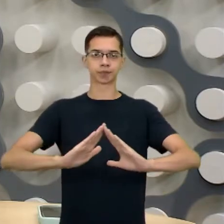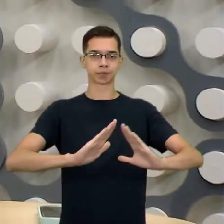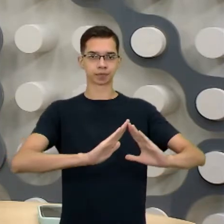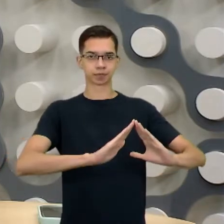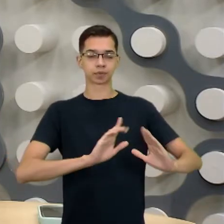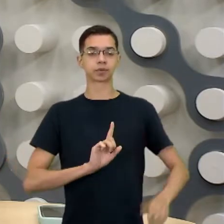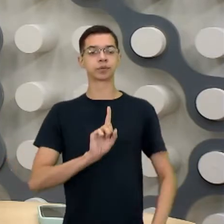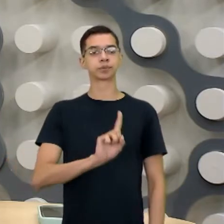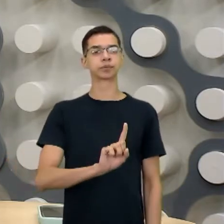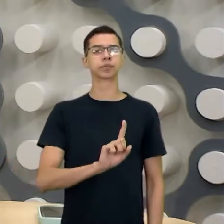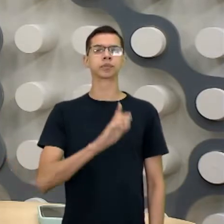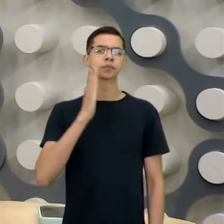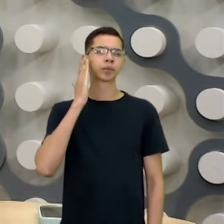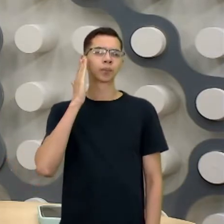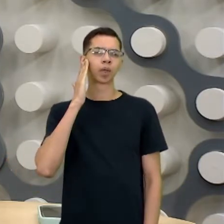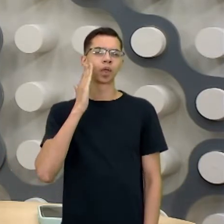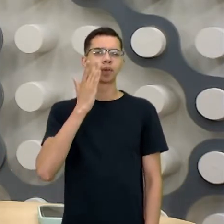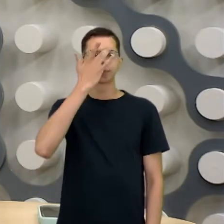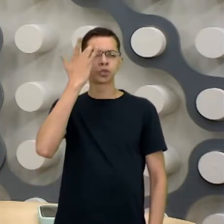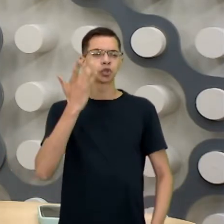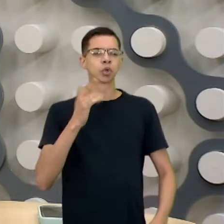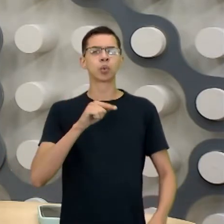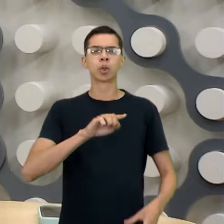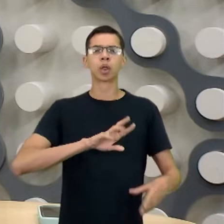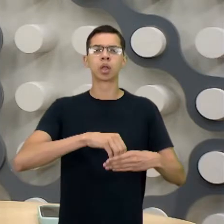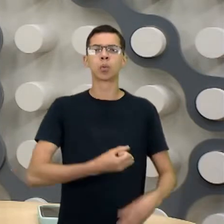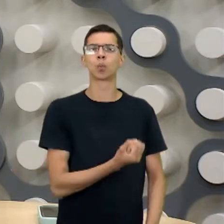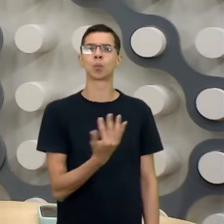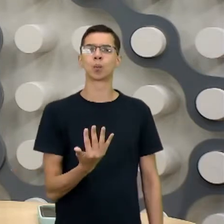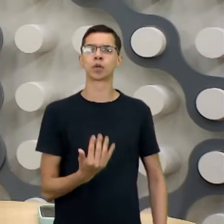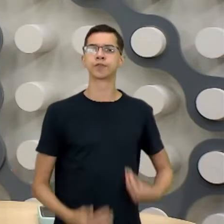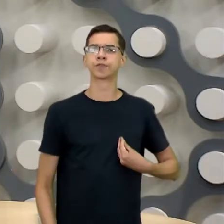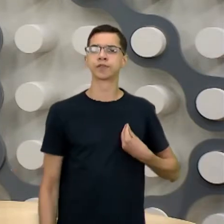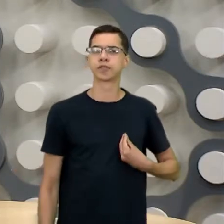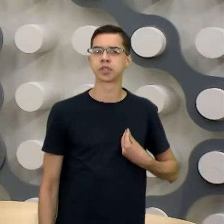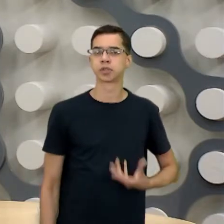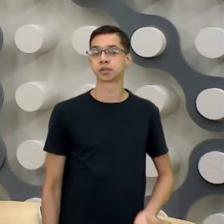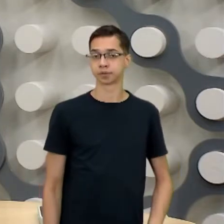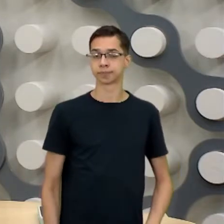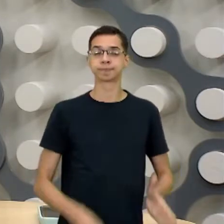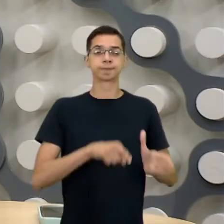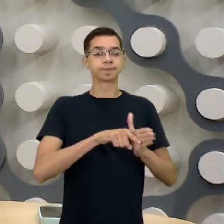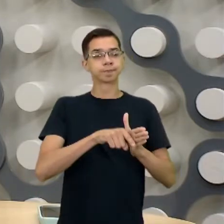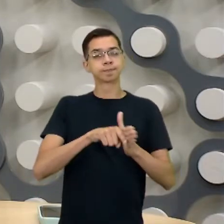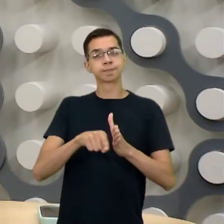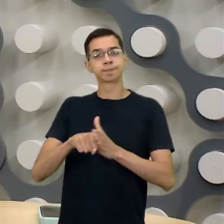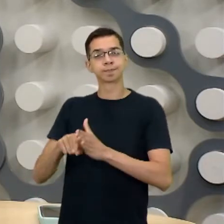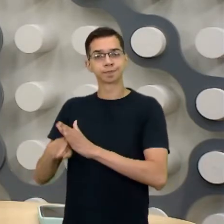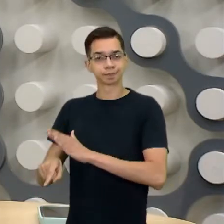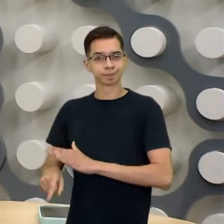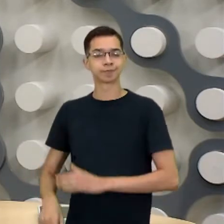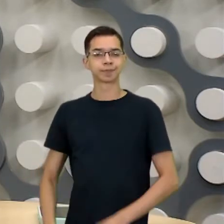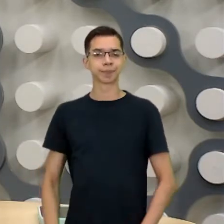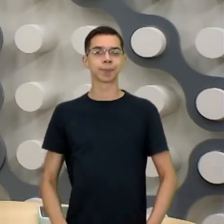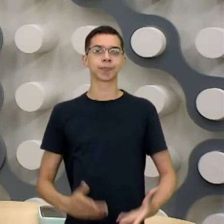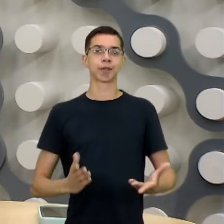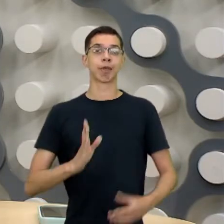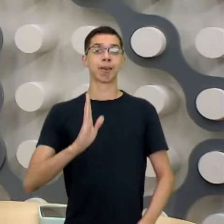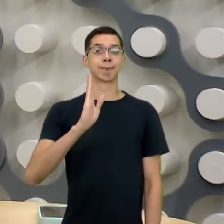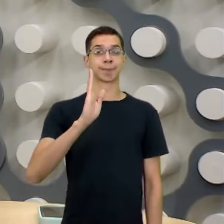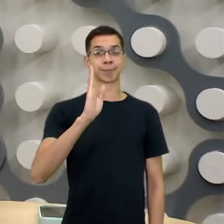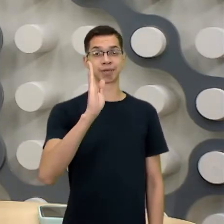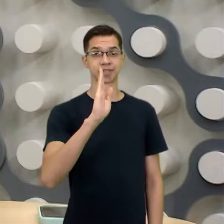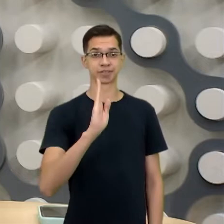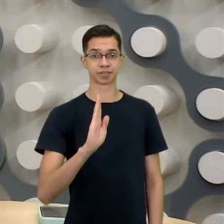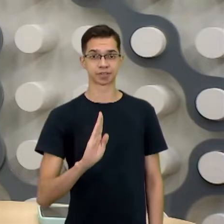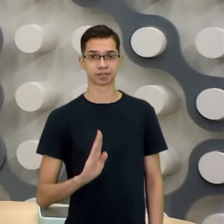falo aí dos domicílios residenciais que nós temos aqui no Brasil, né? E não importa a nacionalidade dessa pessoa, porque na